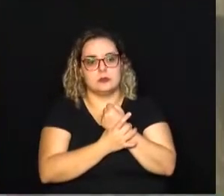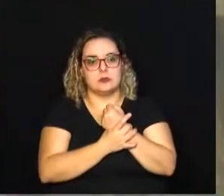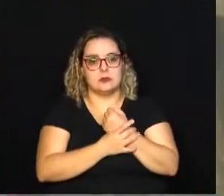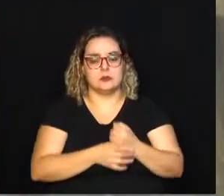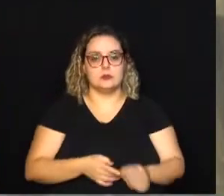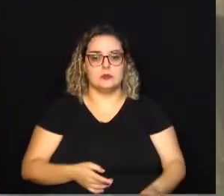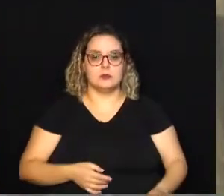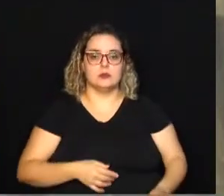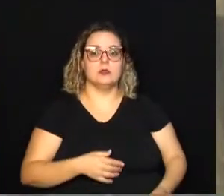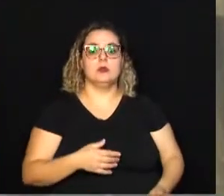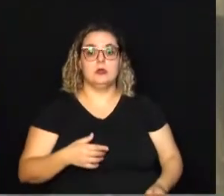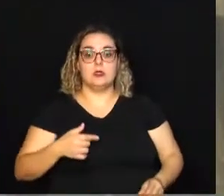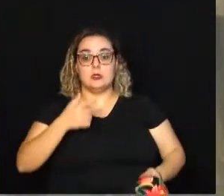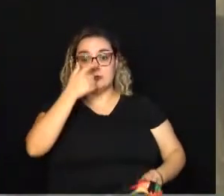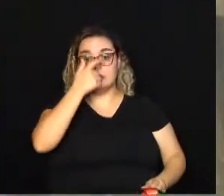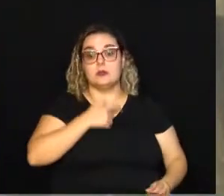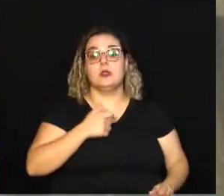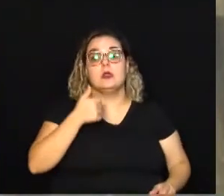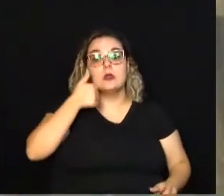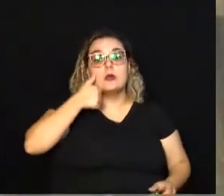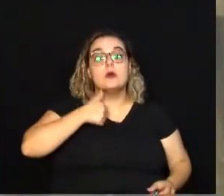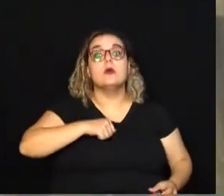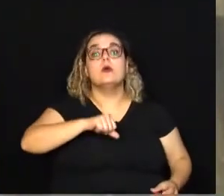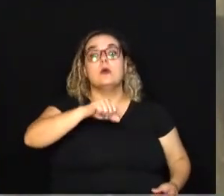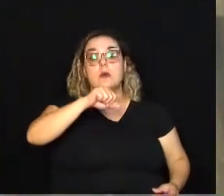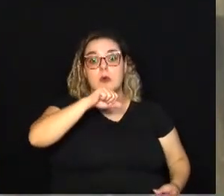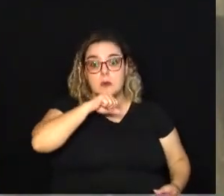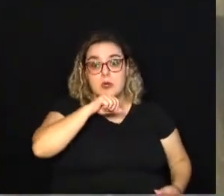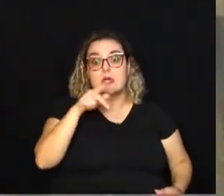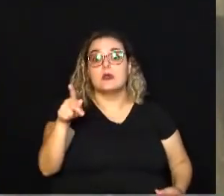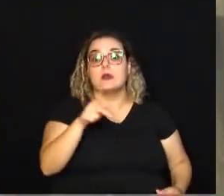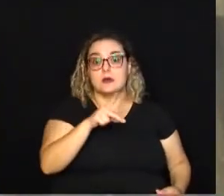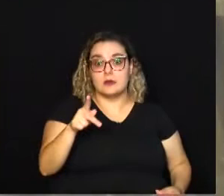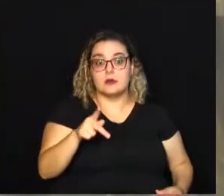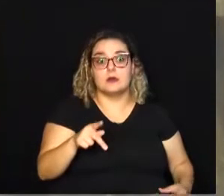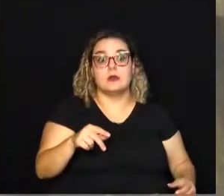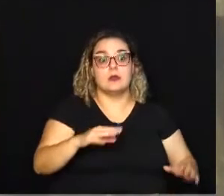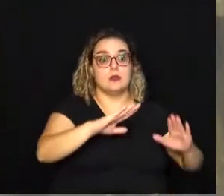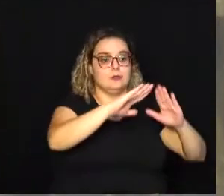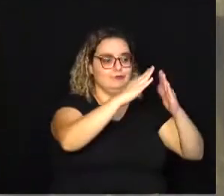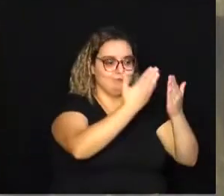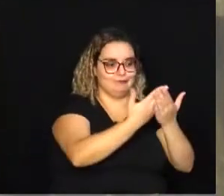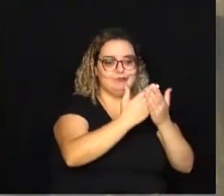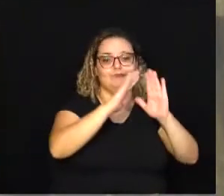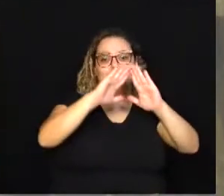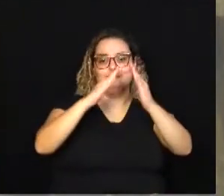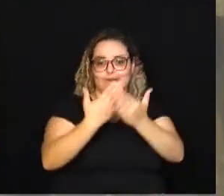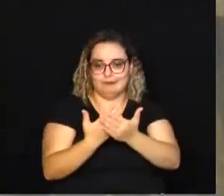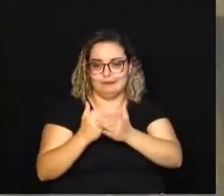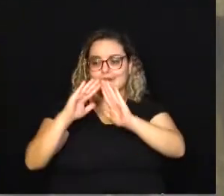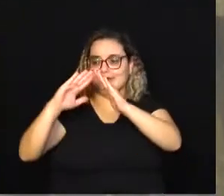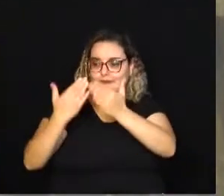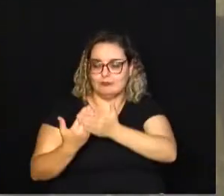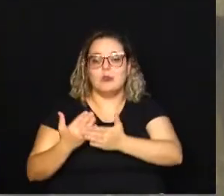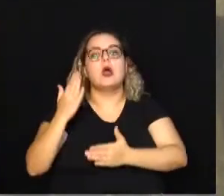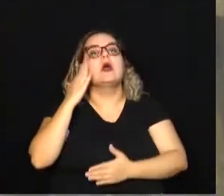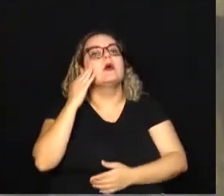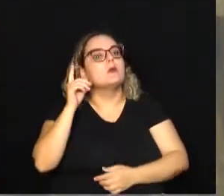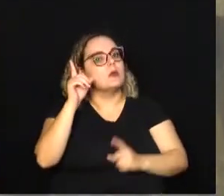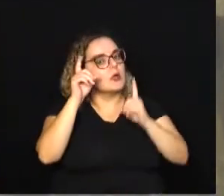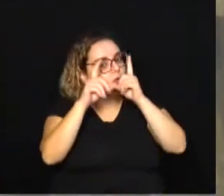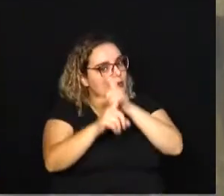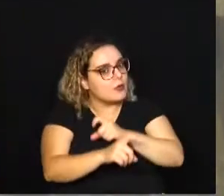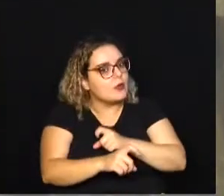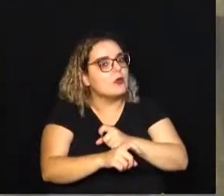porque eu tenho uma mãe professora, trabalho em 3 colégios, então eu sei quanto que é difícil preparar a aula, preparar a prova,